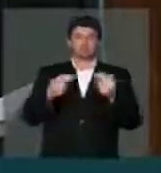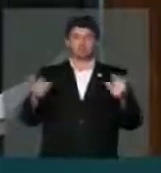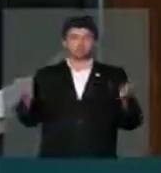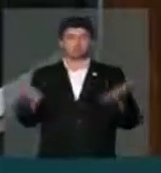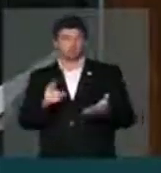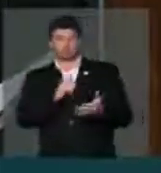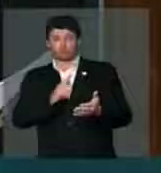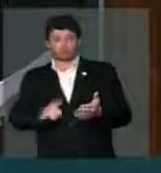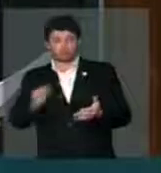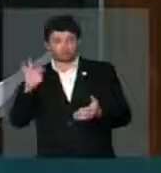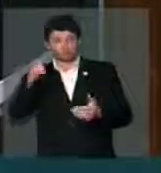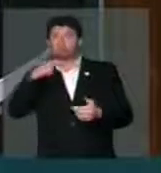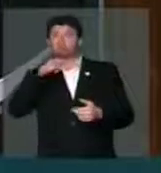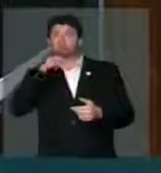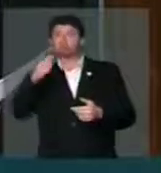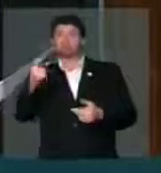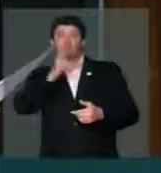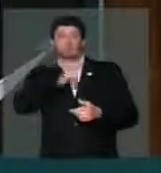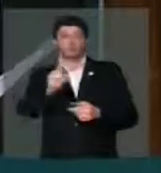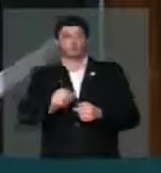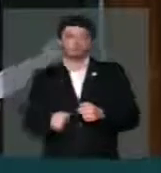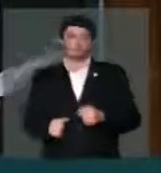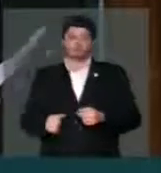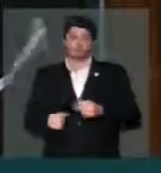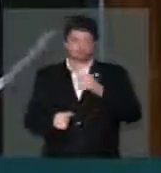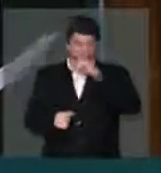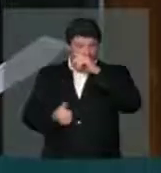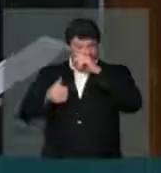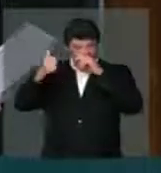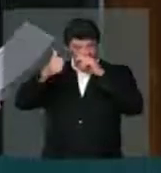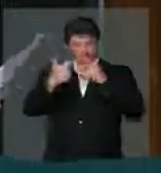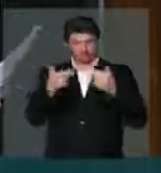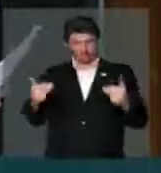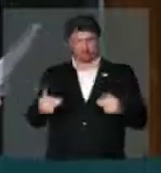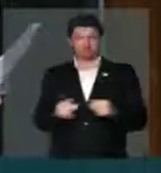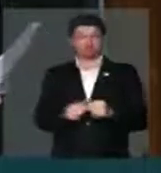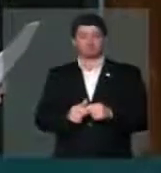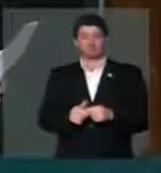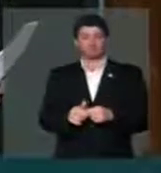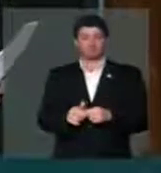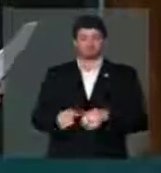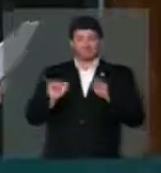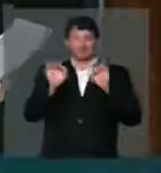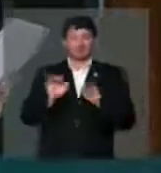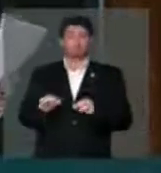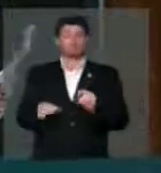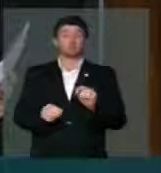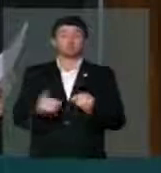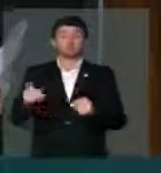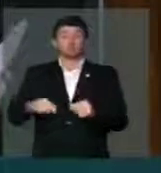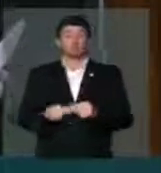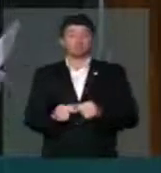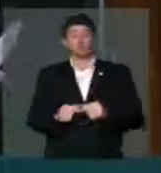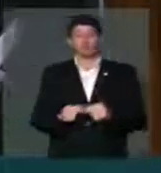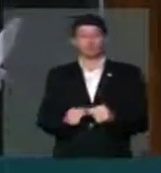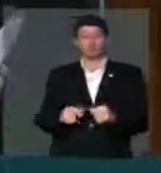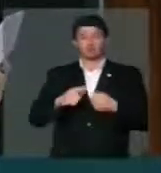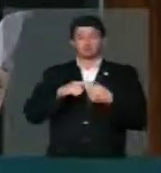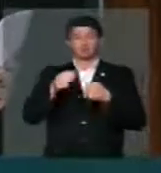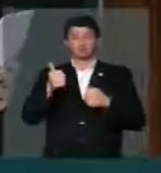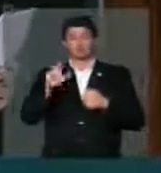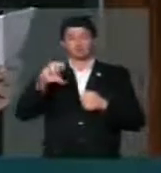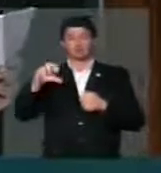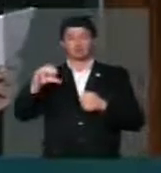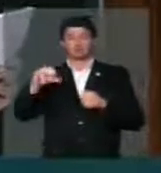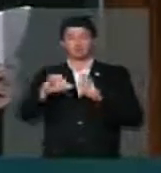governo federal não tem capacidade de cumpri-lo. E a primeira delas é exatamente a que remete ao artigo